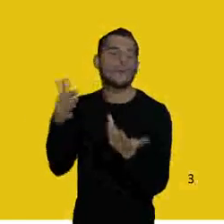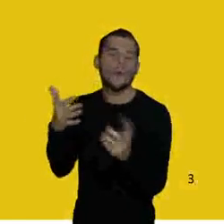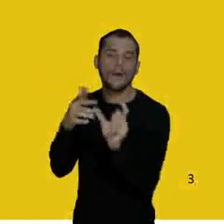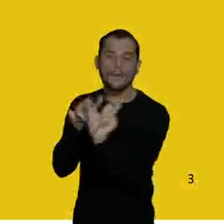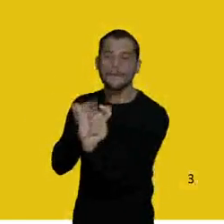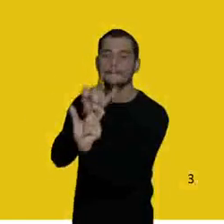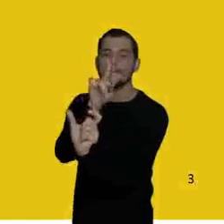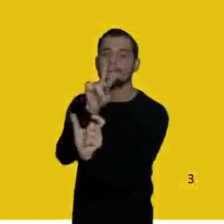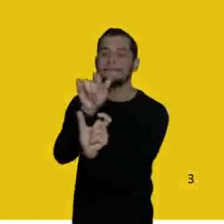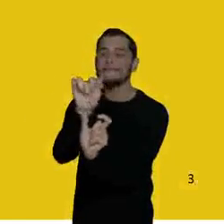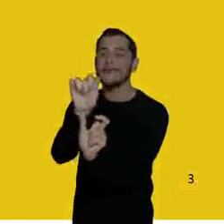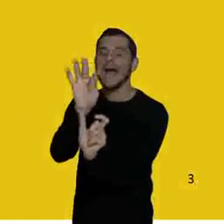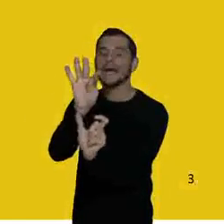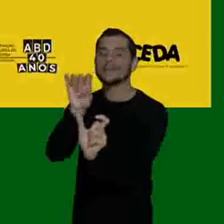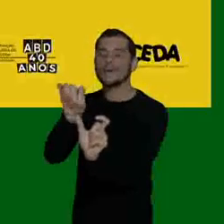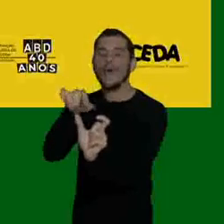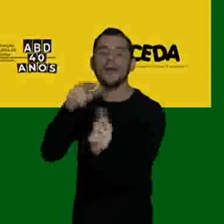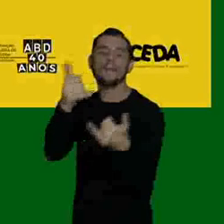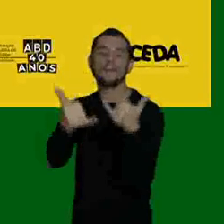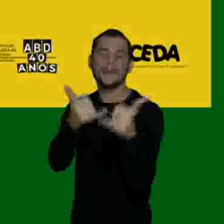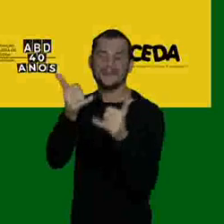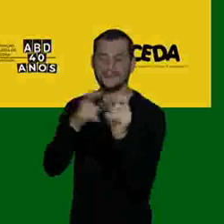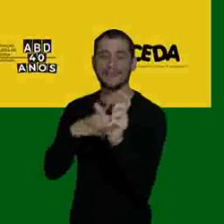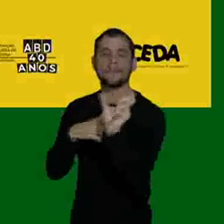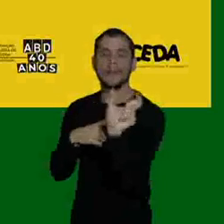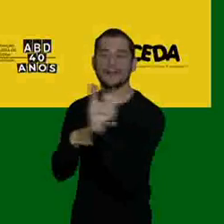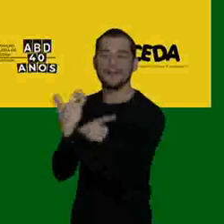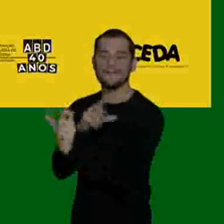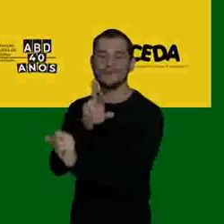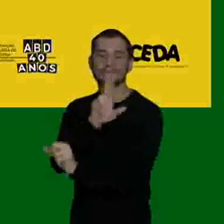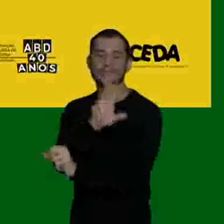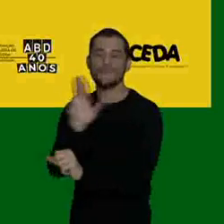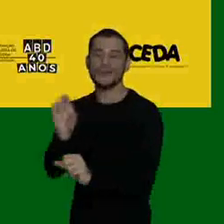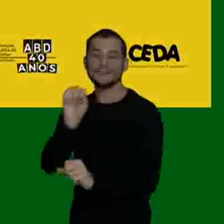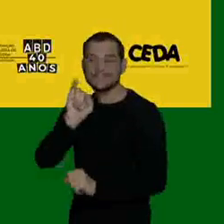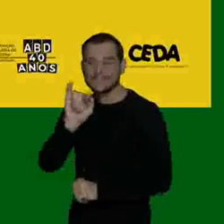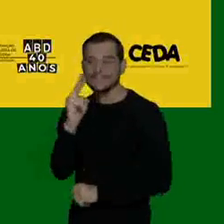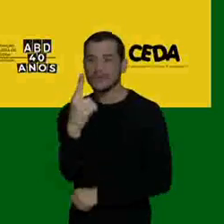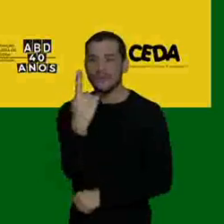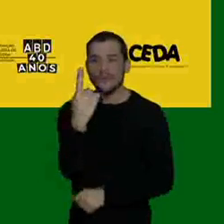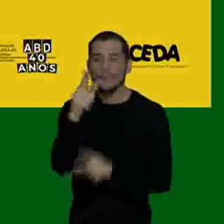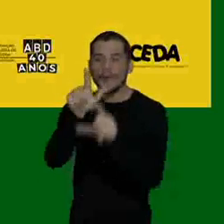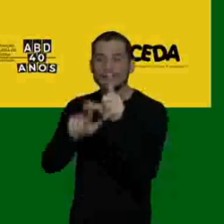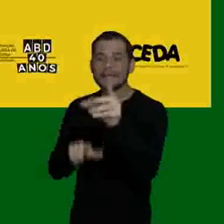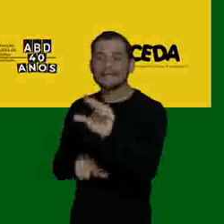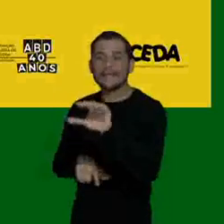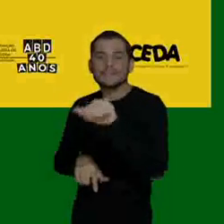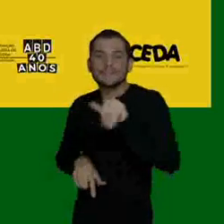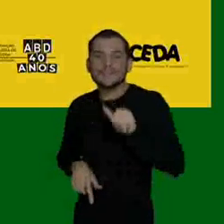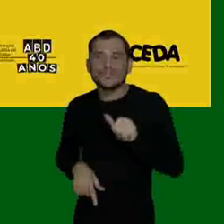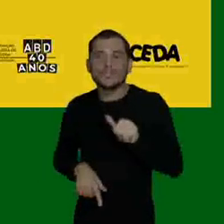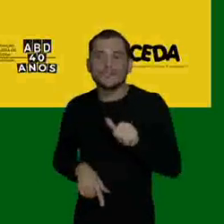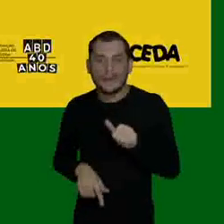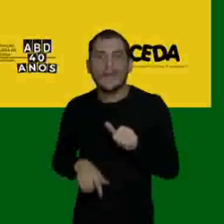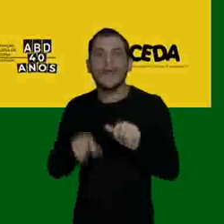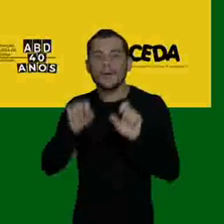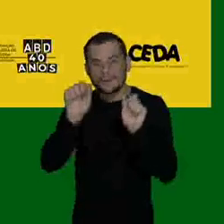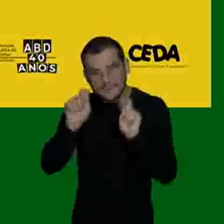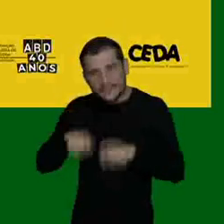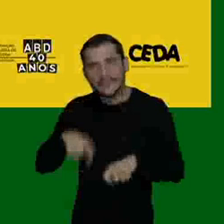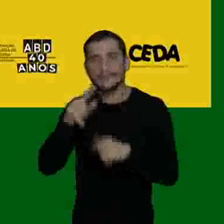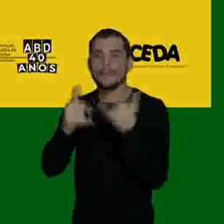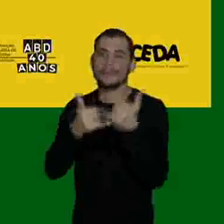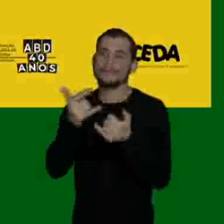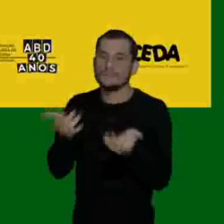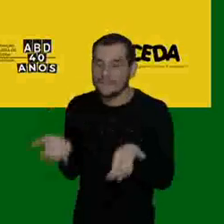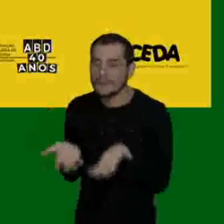adianta você ser dura você exigir que eles choram muito né n adultos meus eles